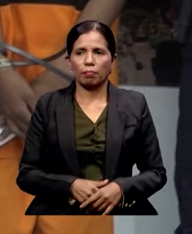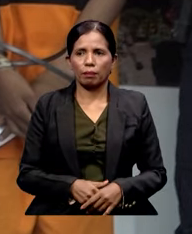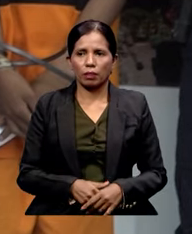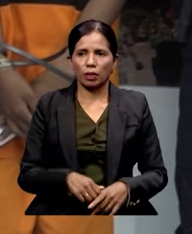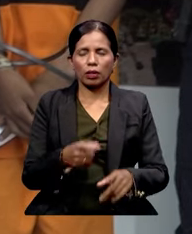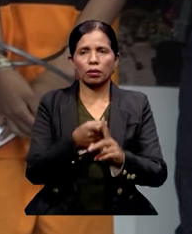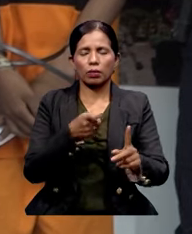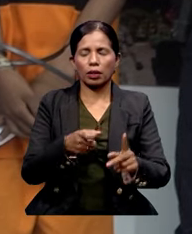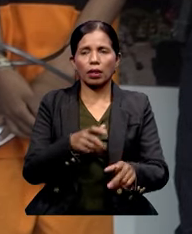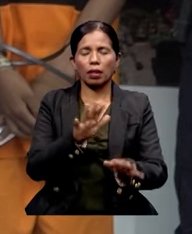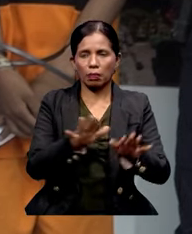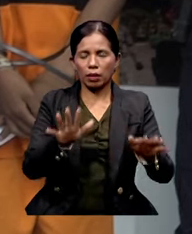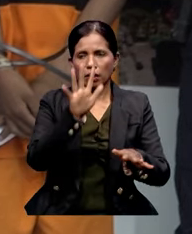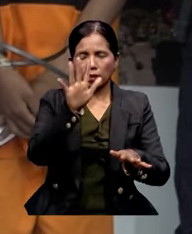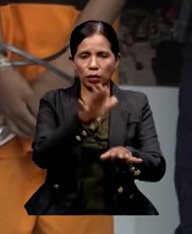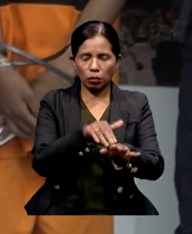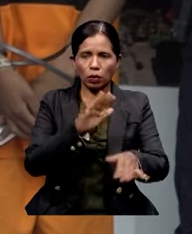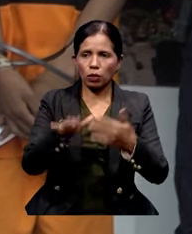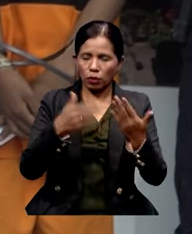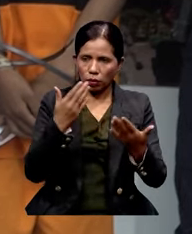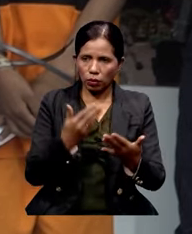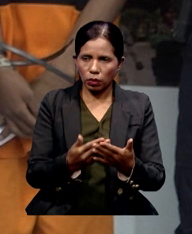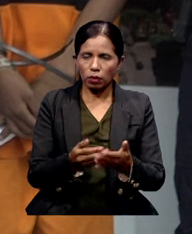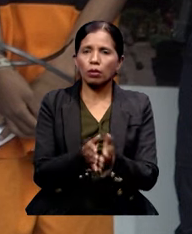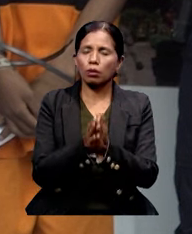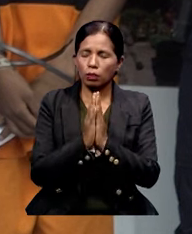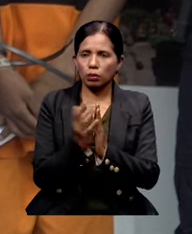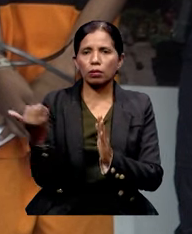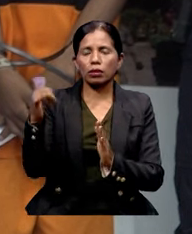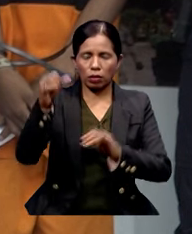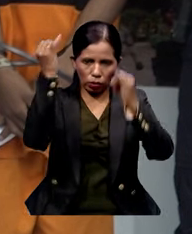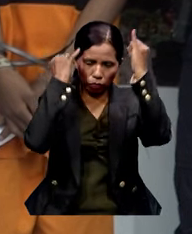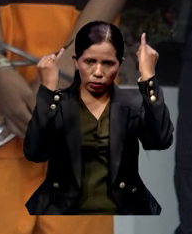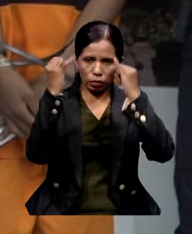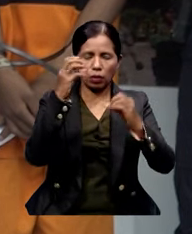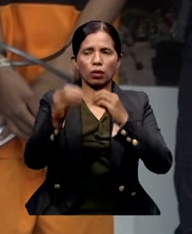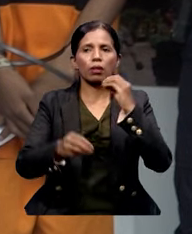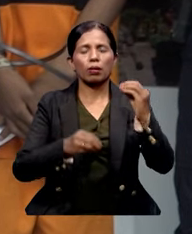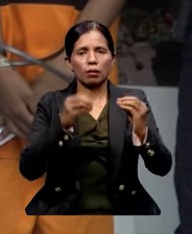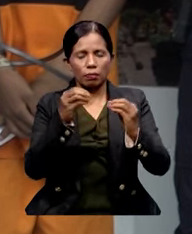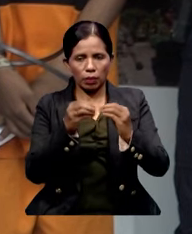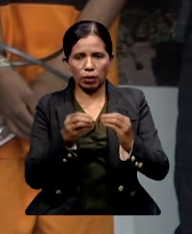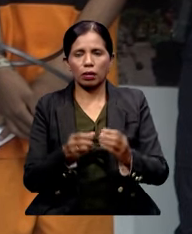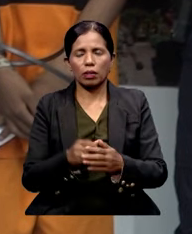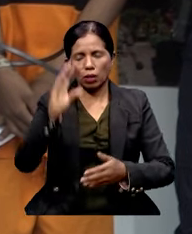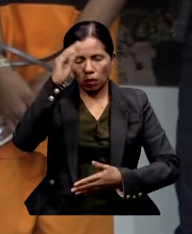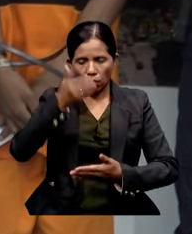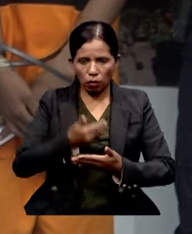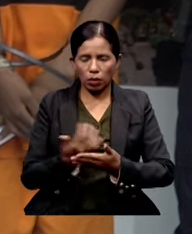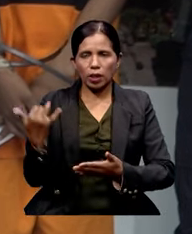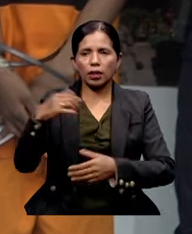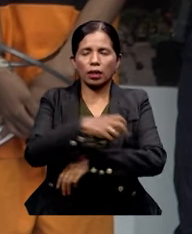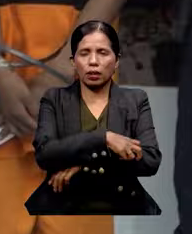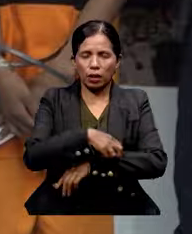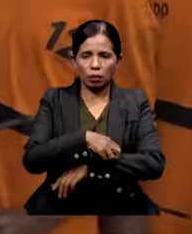parte usi ali na lima ne se bol hotu khodi husu sir ne informasaun relasaun ba wan sira na motor ha fatin